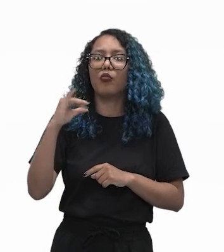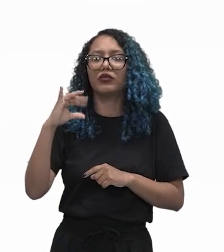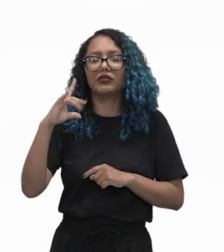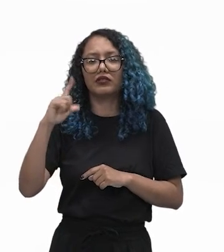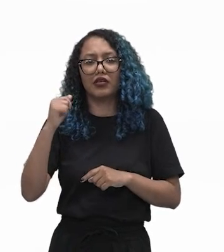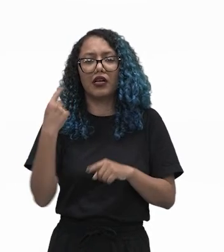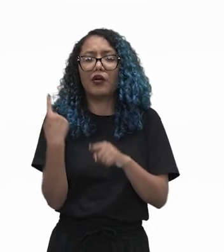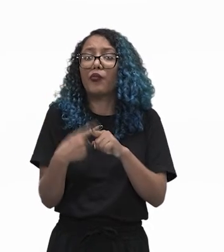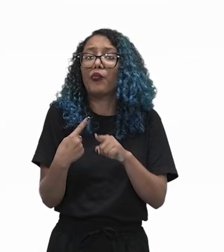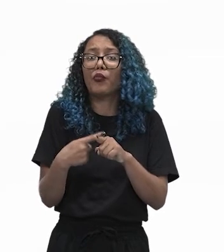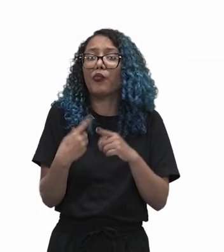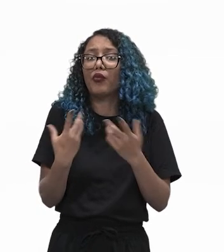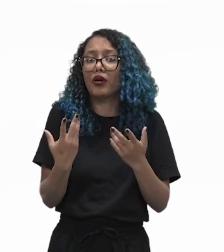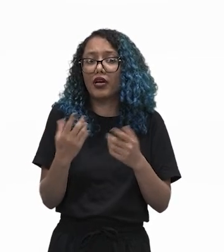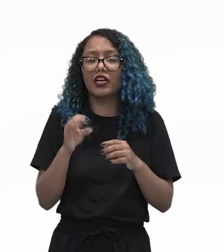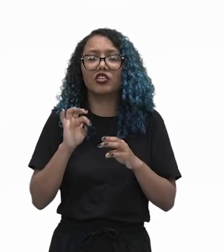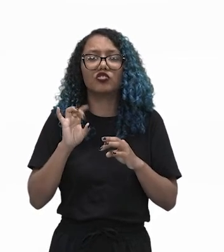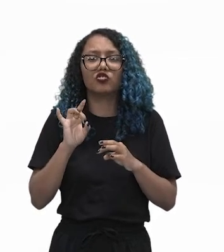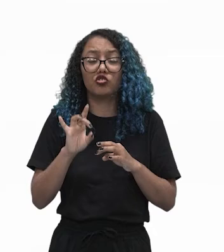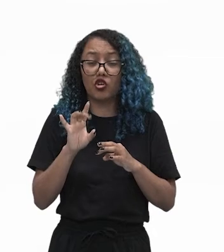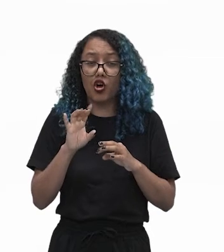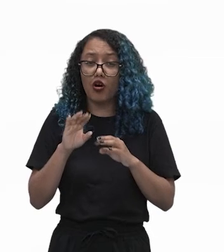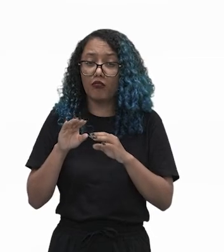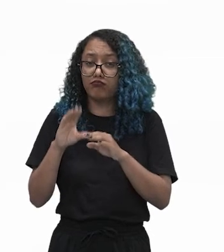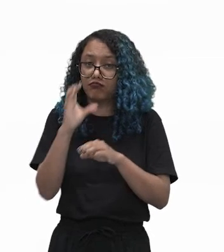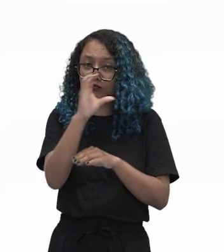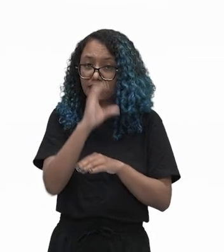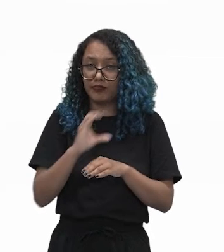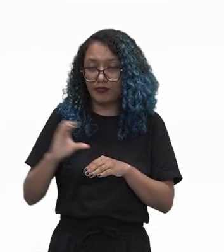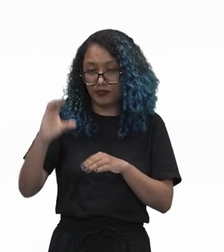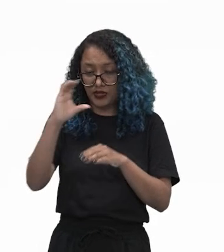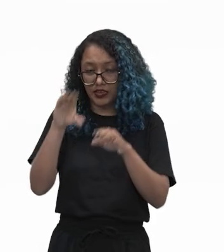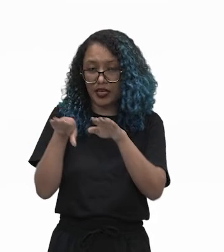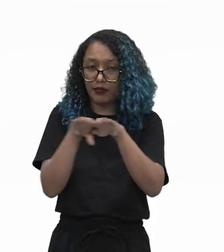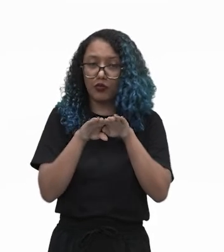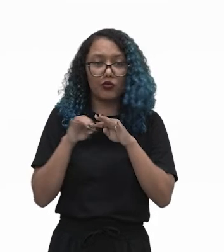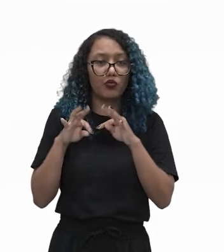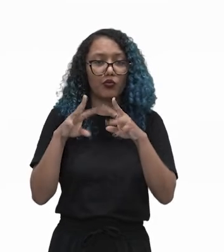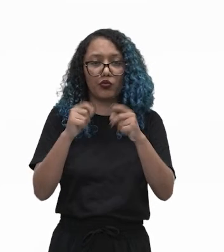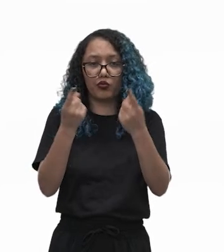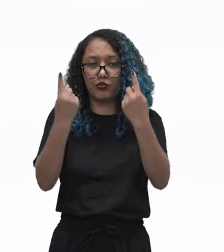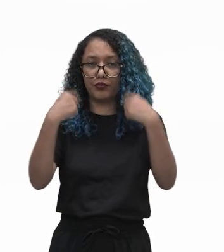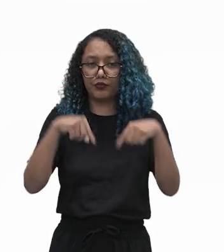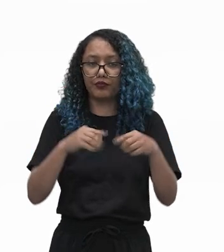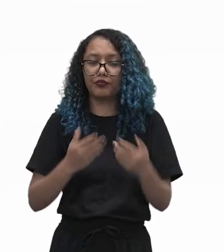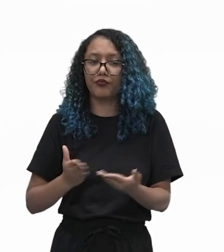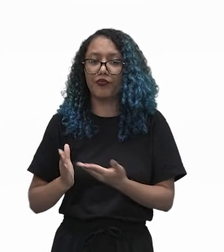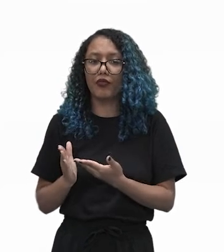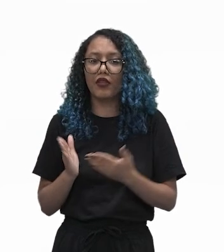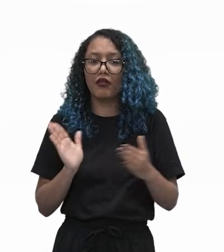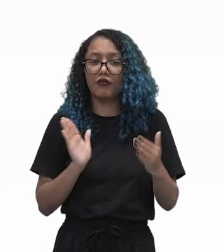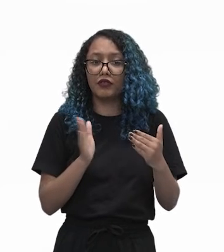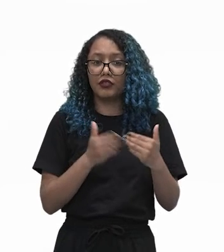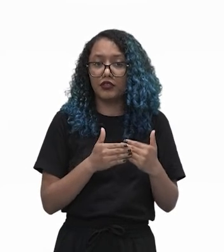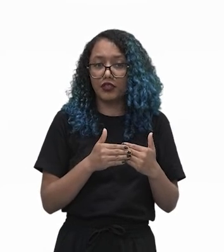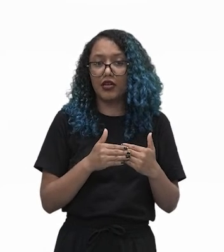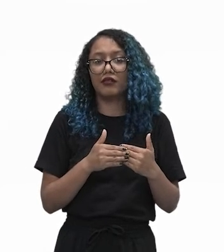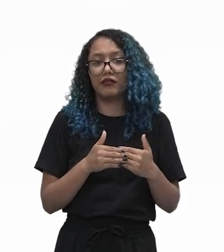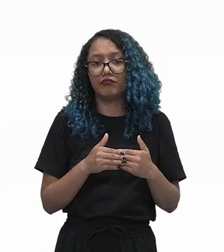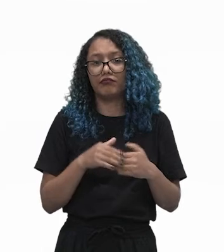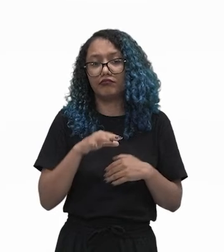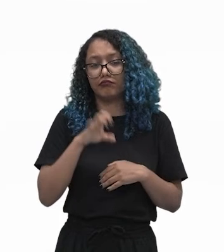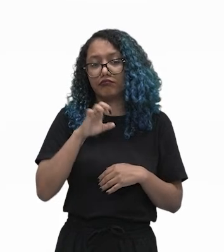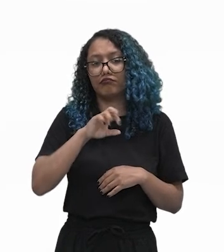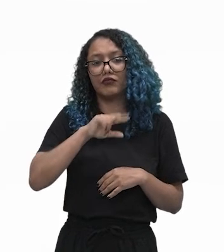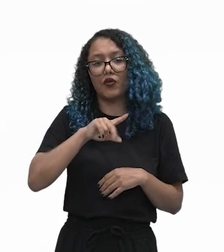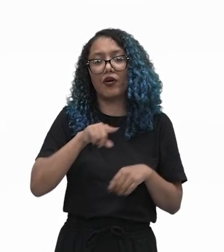átomos de carbonos. Essa outra aqui, cíclica, alicíclica, insaturada